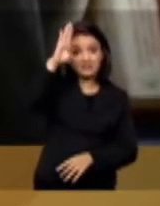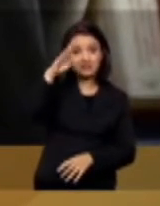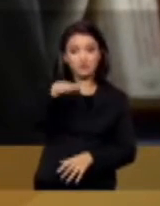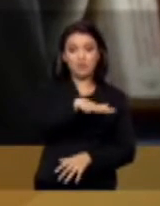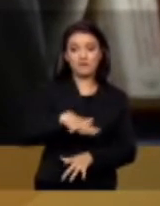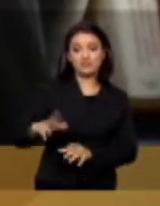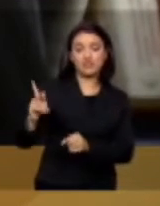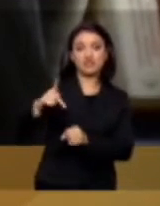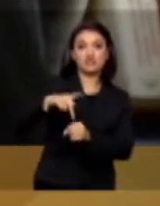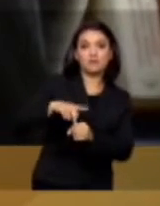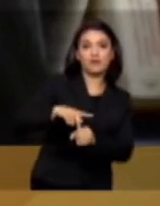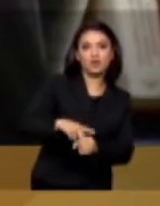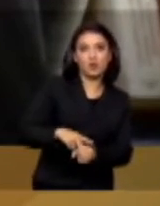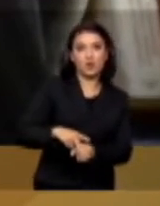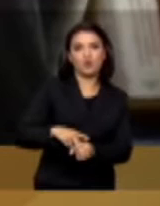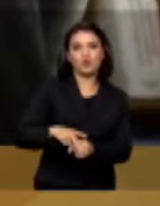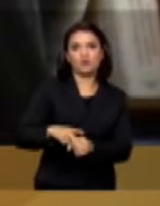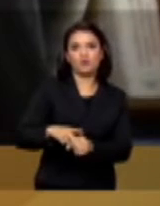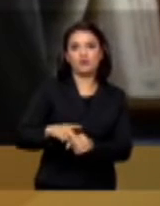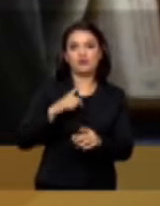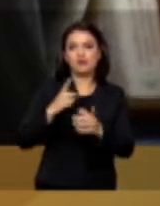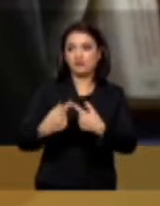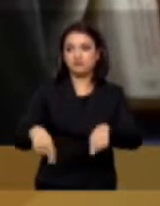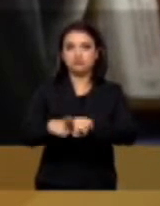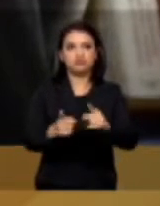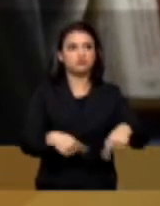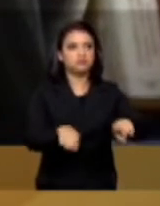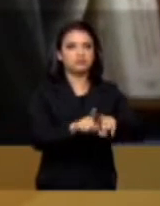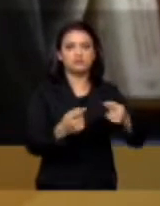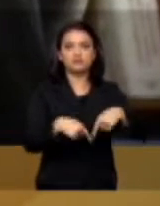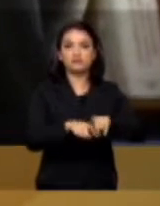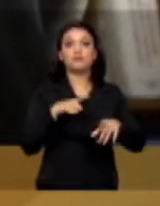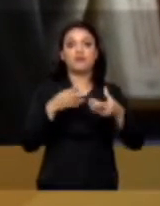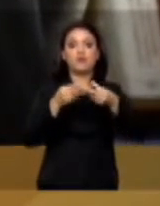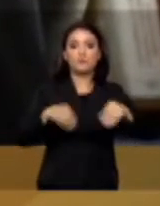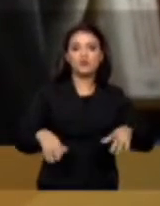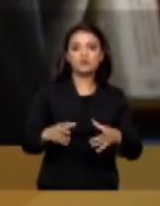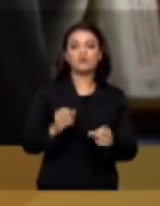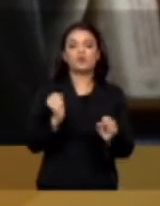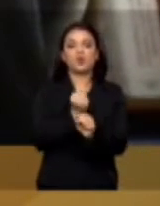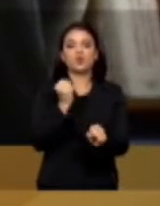de fornecedores, como a construção civil, a